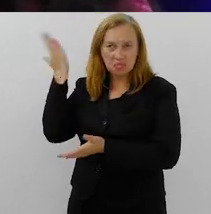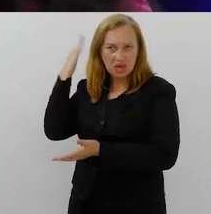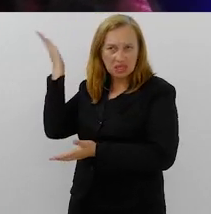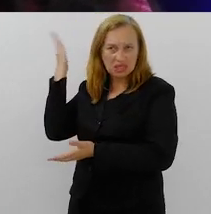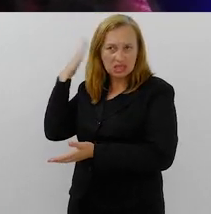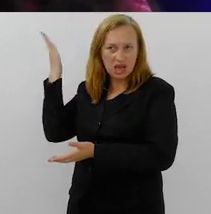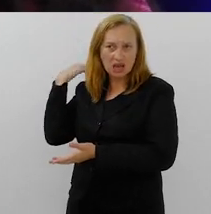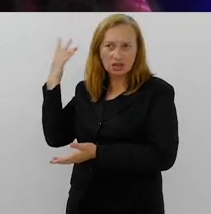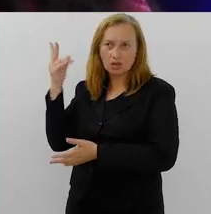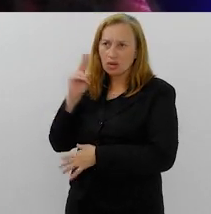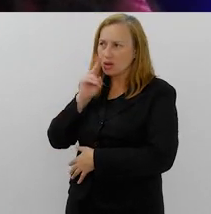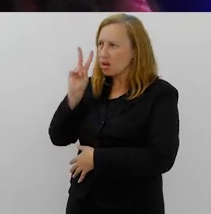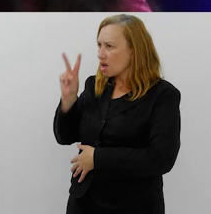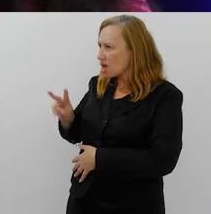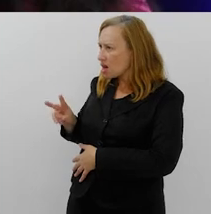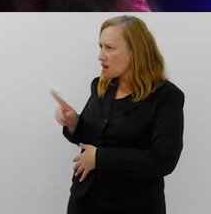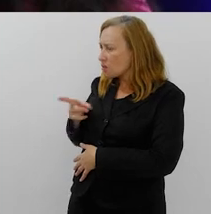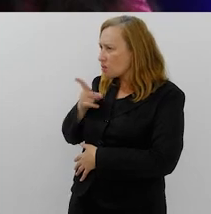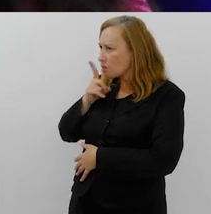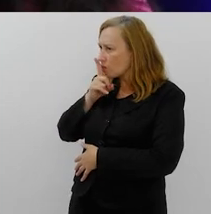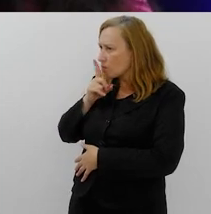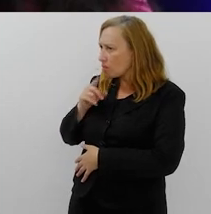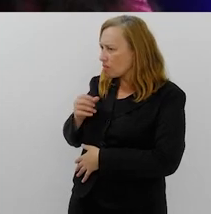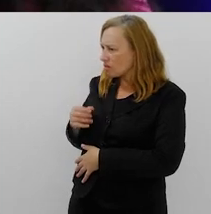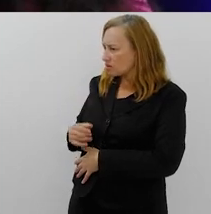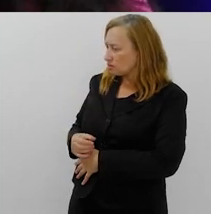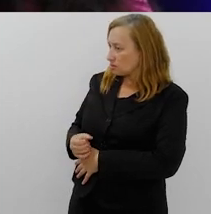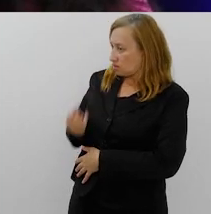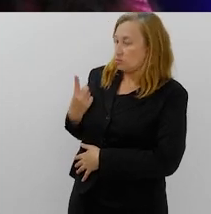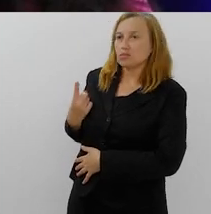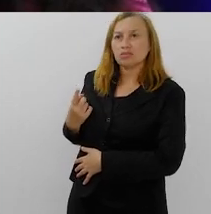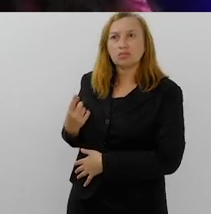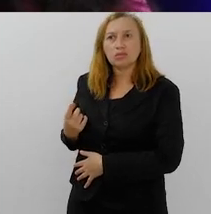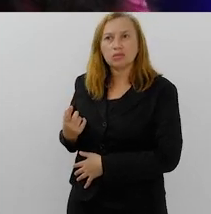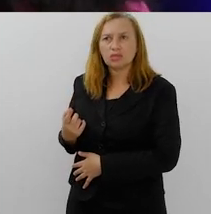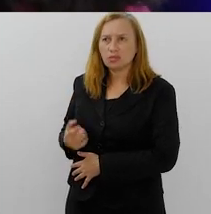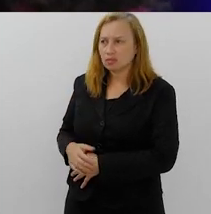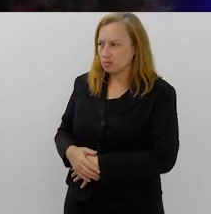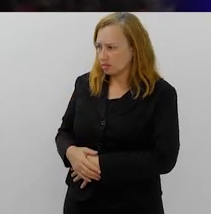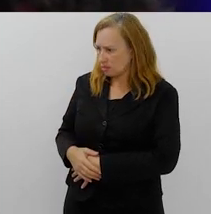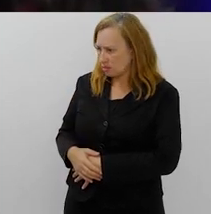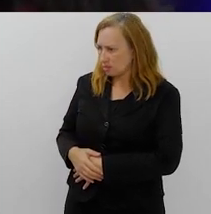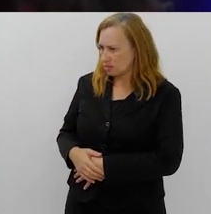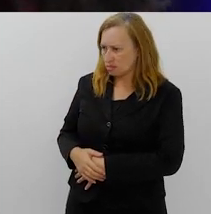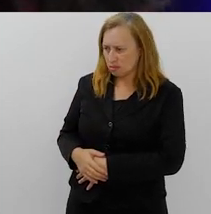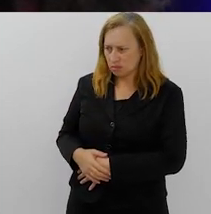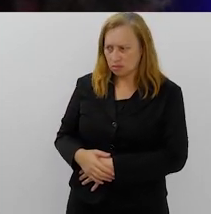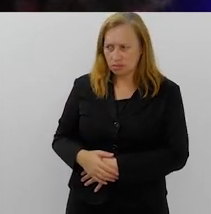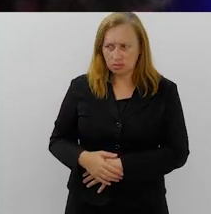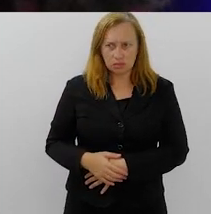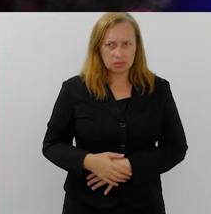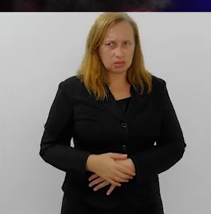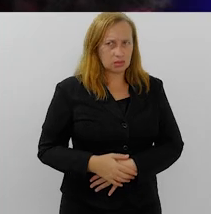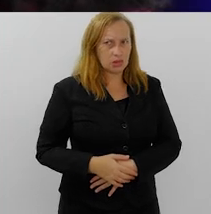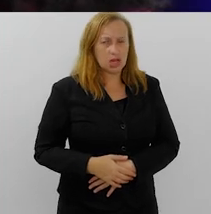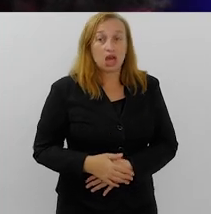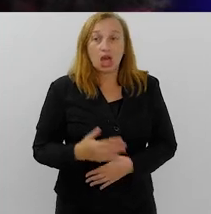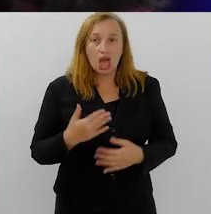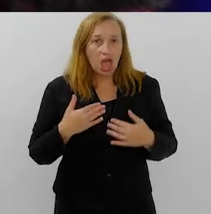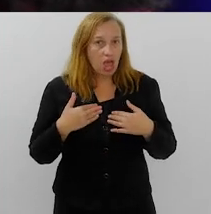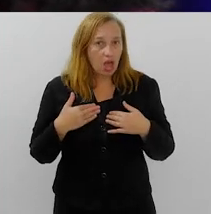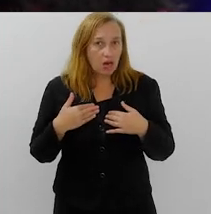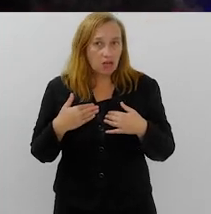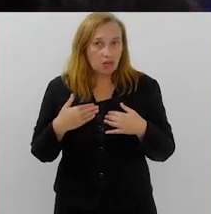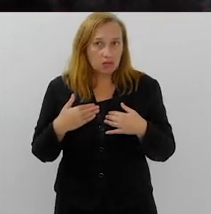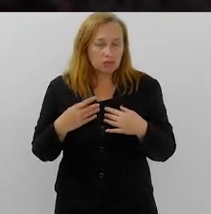companheiro da que eu estava com ele na época ele não falou mas o olhar dele falou tudo Ele olhou e fez assim ó